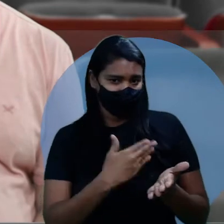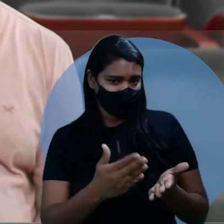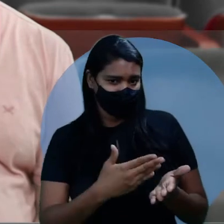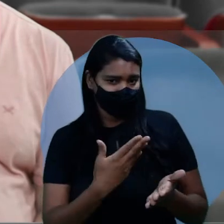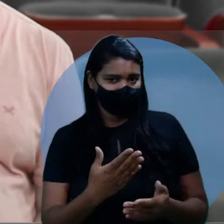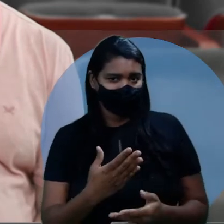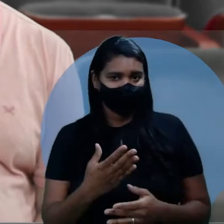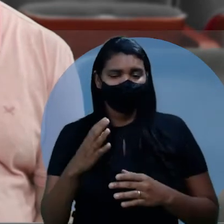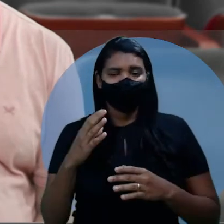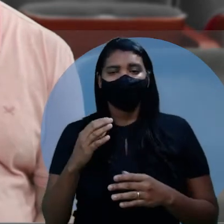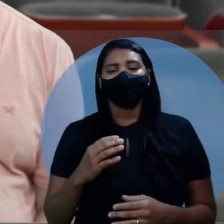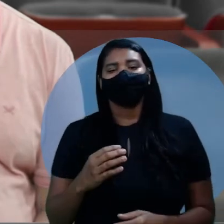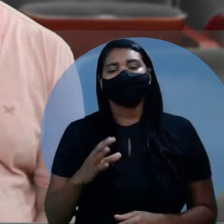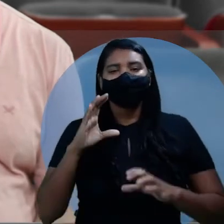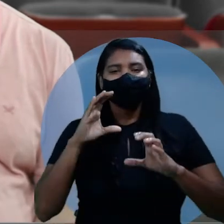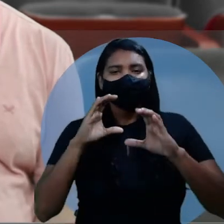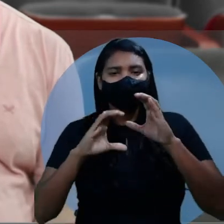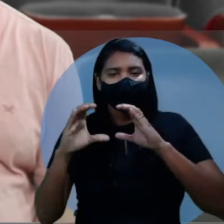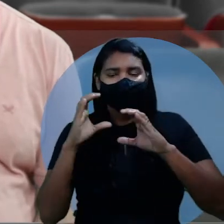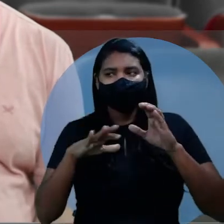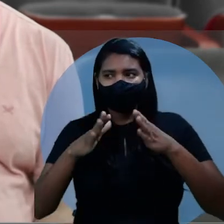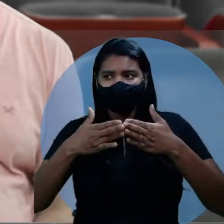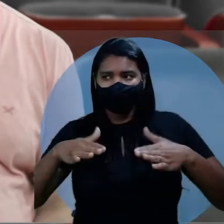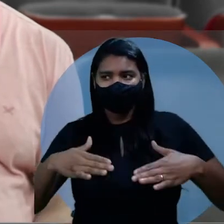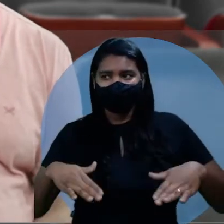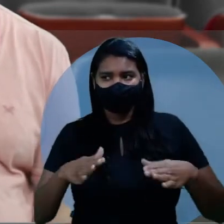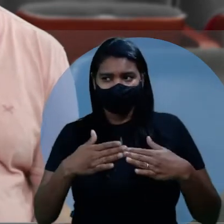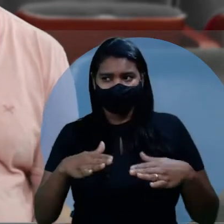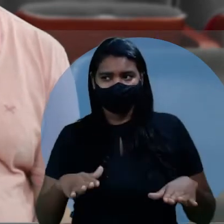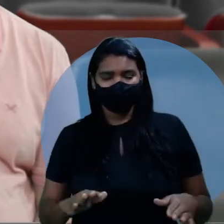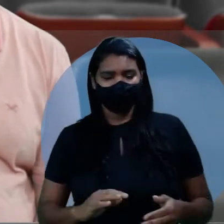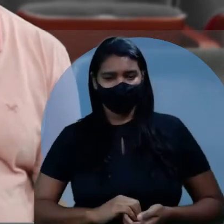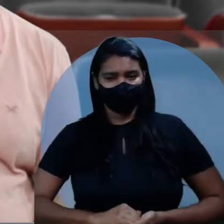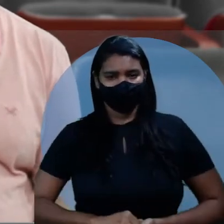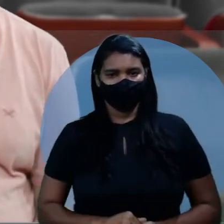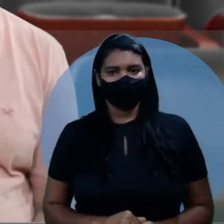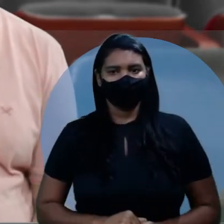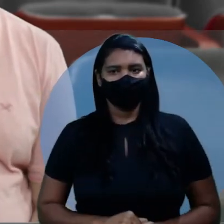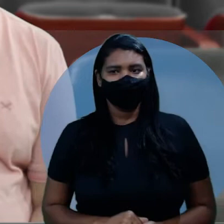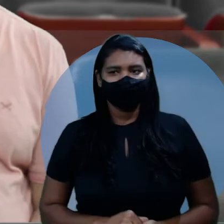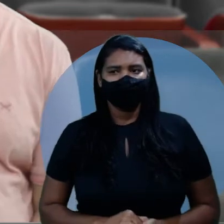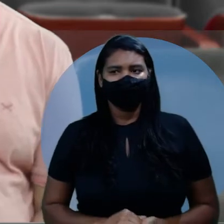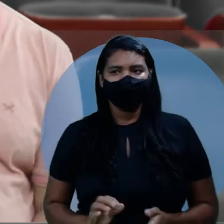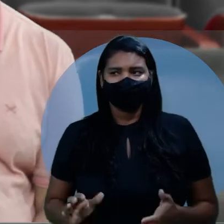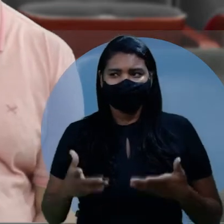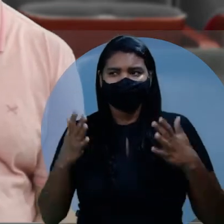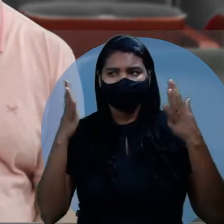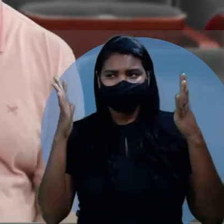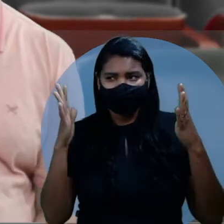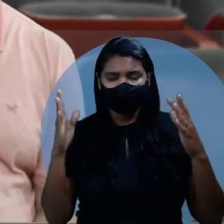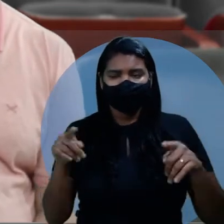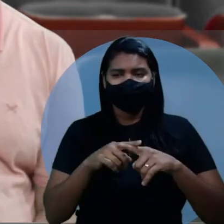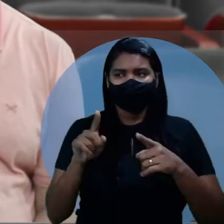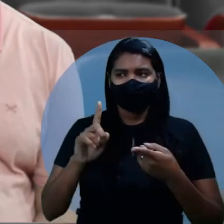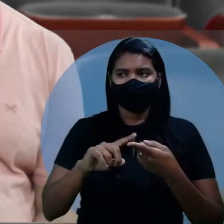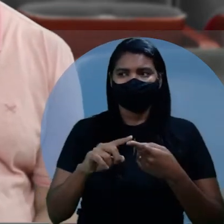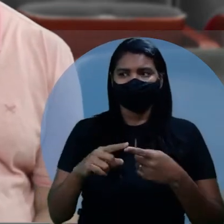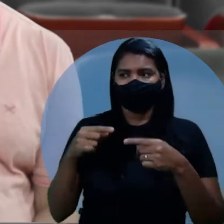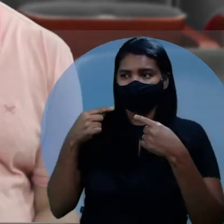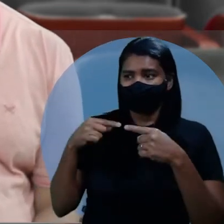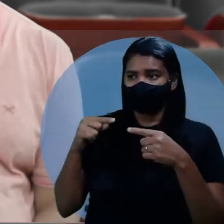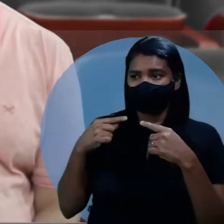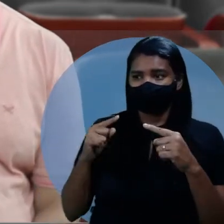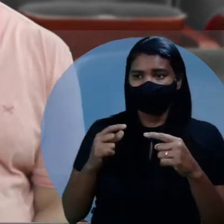o nome do filme, era O Canto do Mar. Ele foi extremamente elogiado, mas também criticado, né? E por